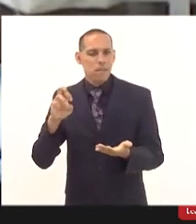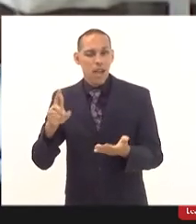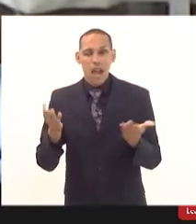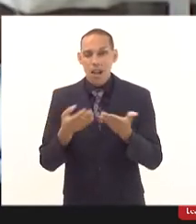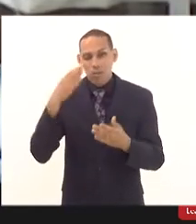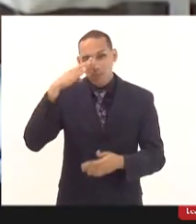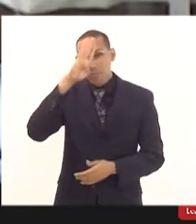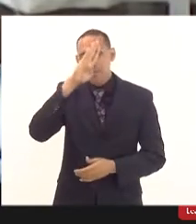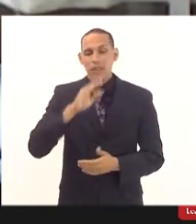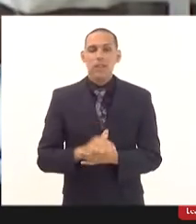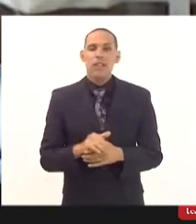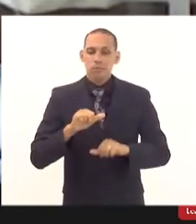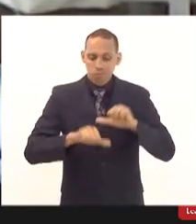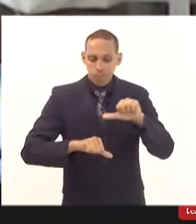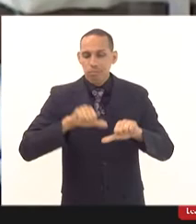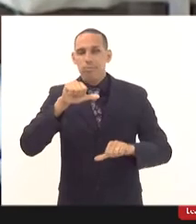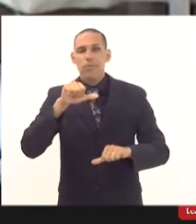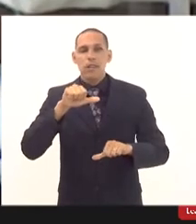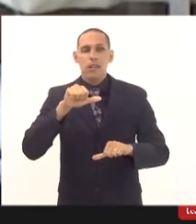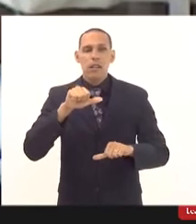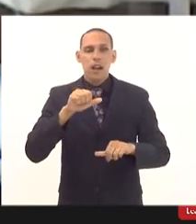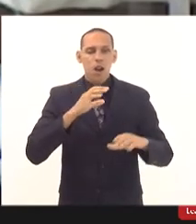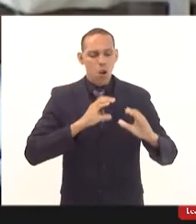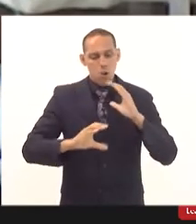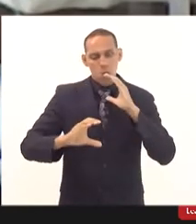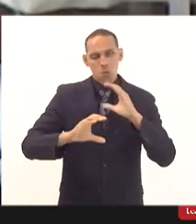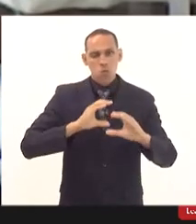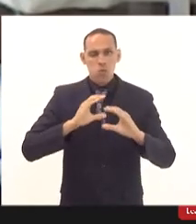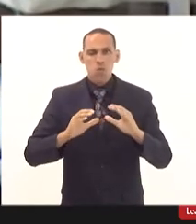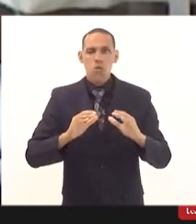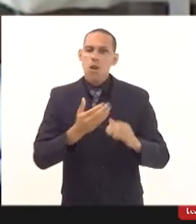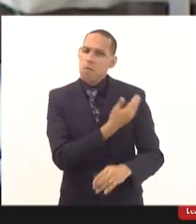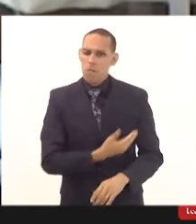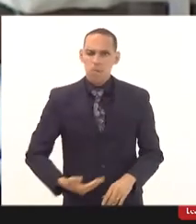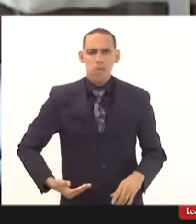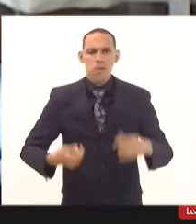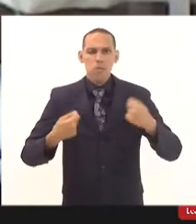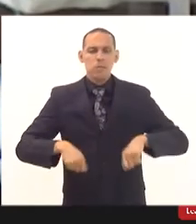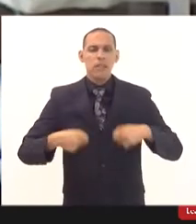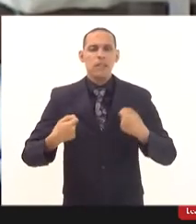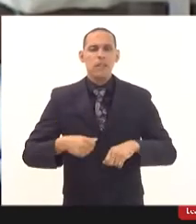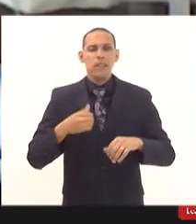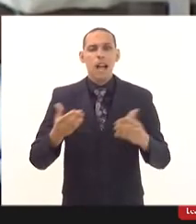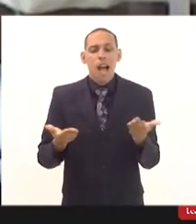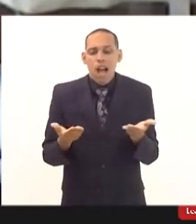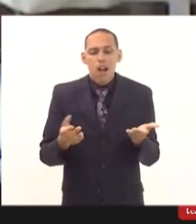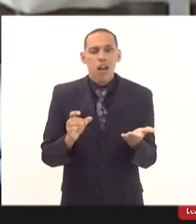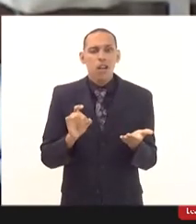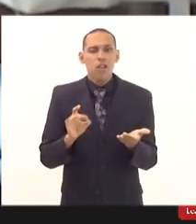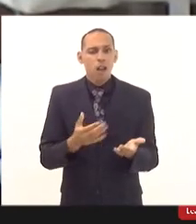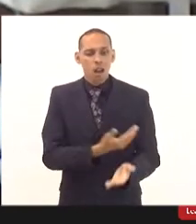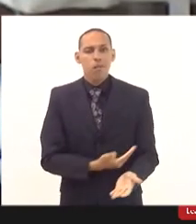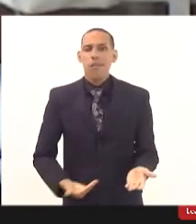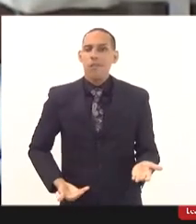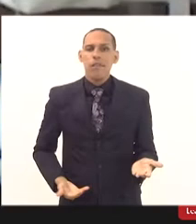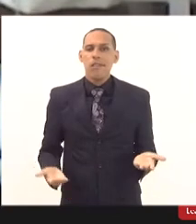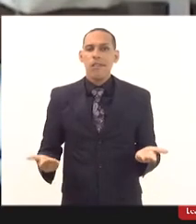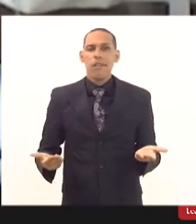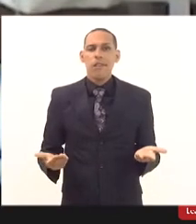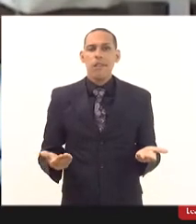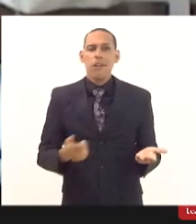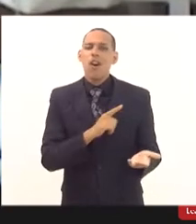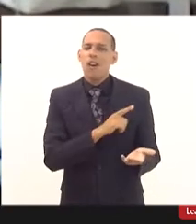bolsonaro transformando essa comunicação que deveria ser pública numa comunicação meramente governamental